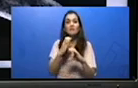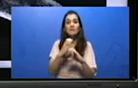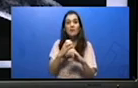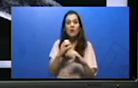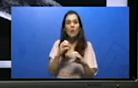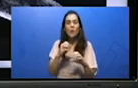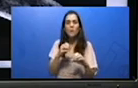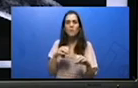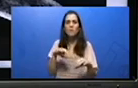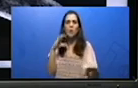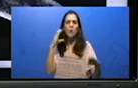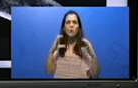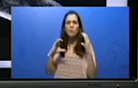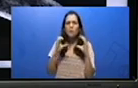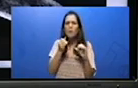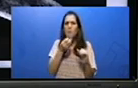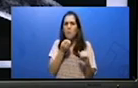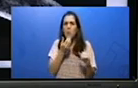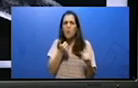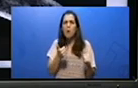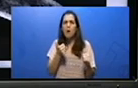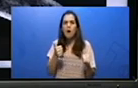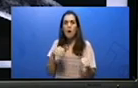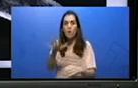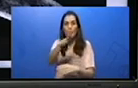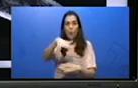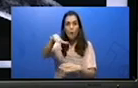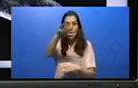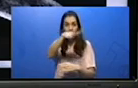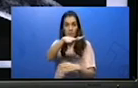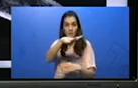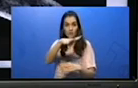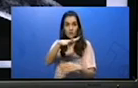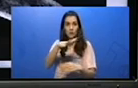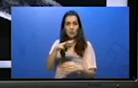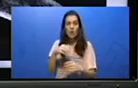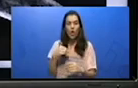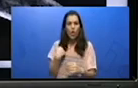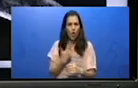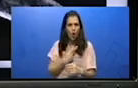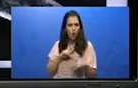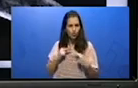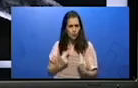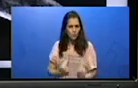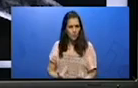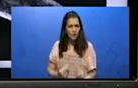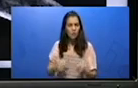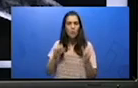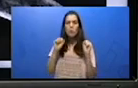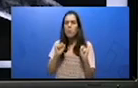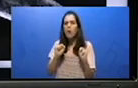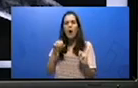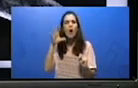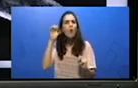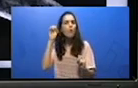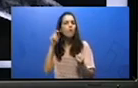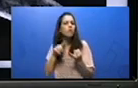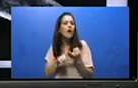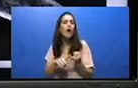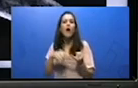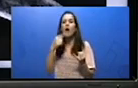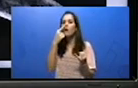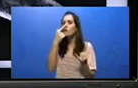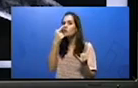meio ambiente. Na cabeça temos os olhos, que permite que nós enxergamos, ouvido, que nós escutemos,